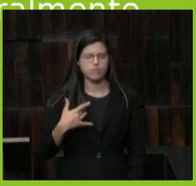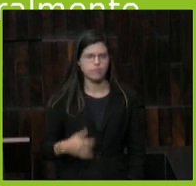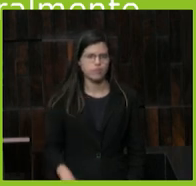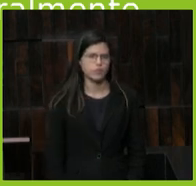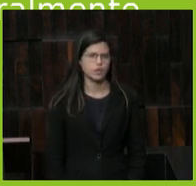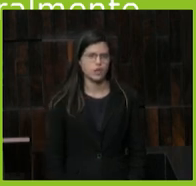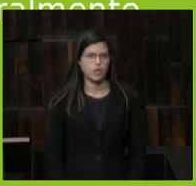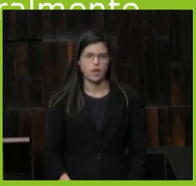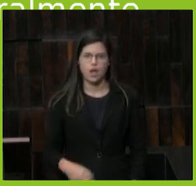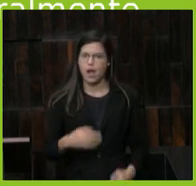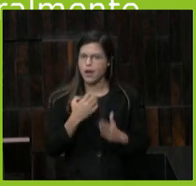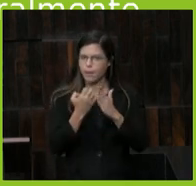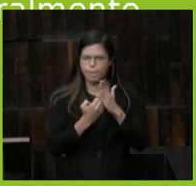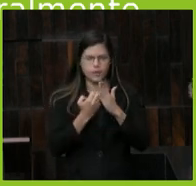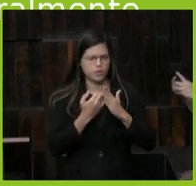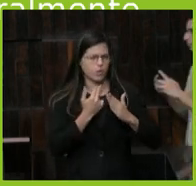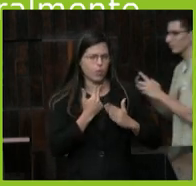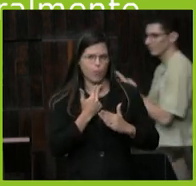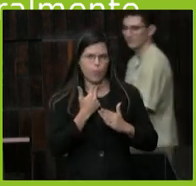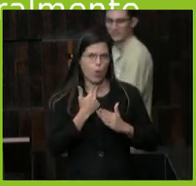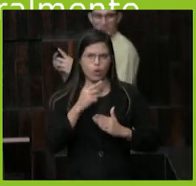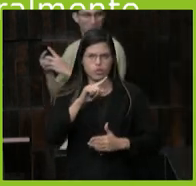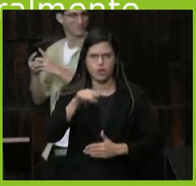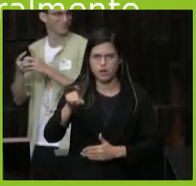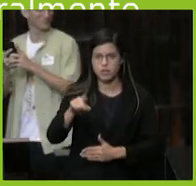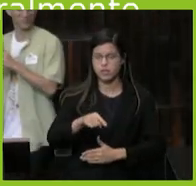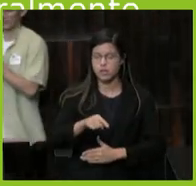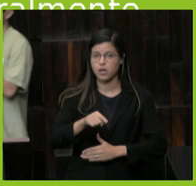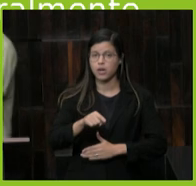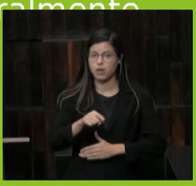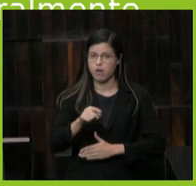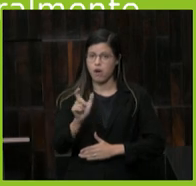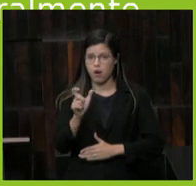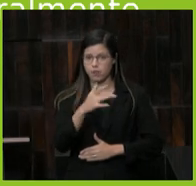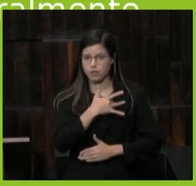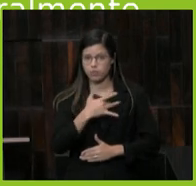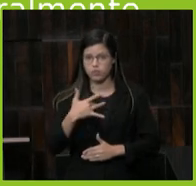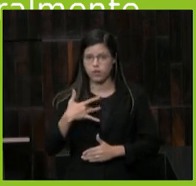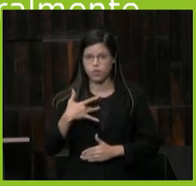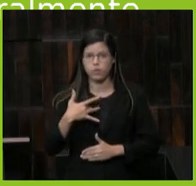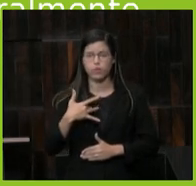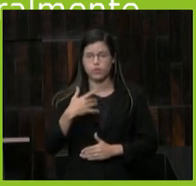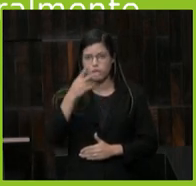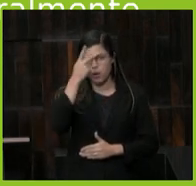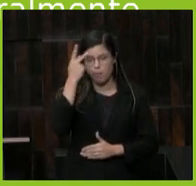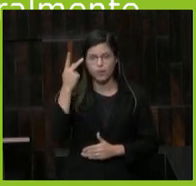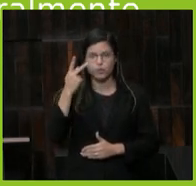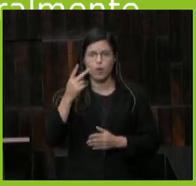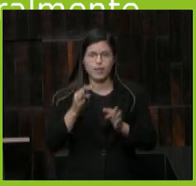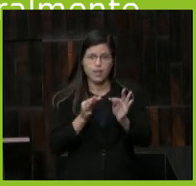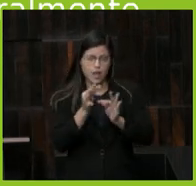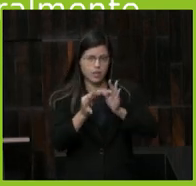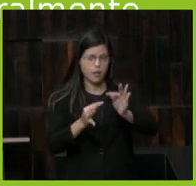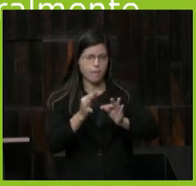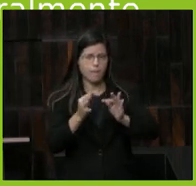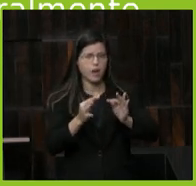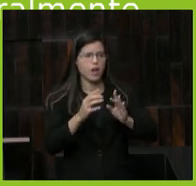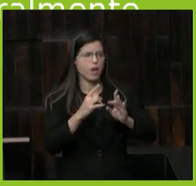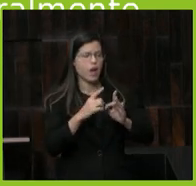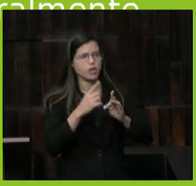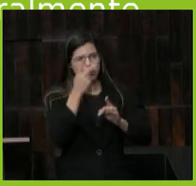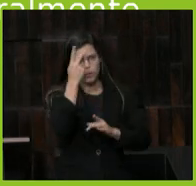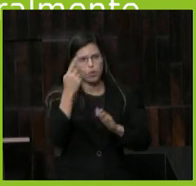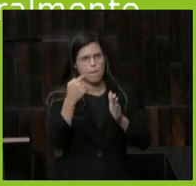Que a operadora não pode cancelar o plano se a pessoa estiver em tratamento. E muita gente pode perguntar, mas autismo